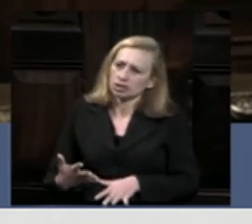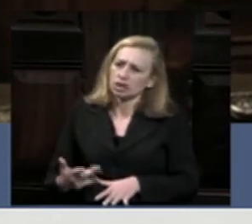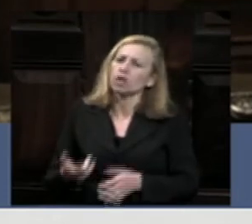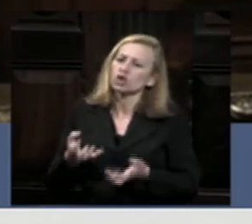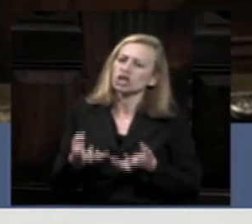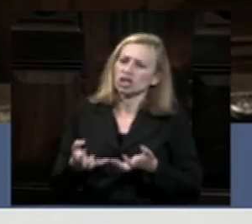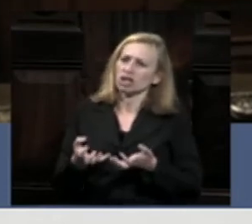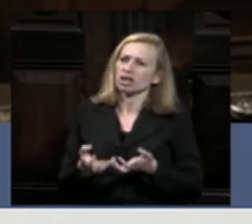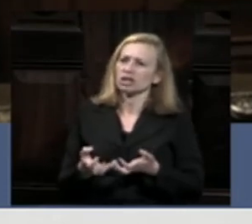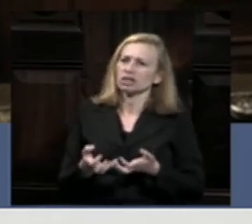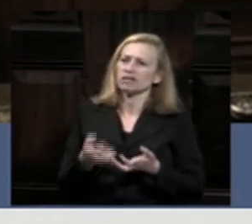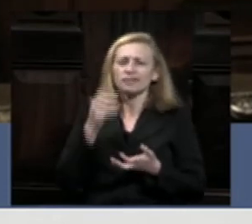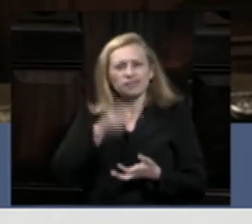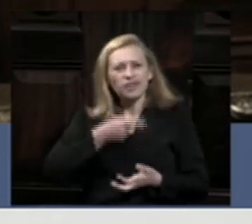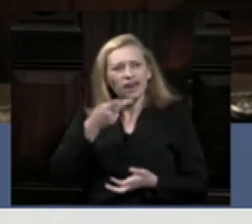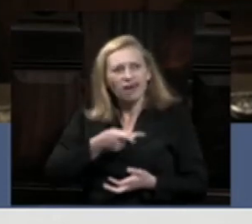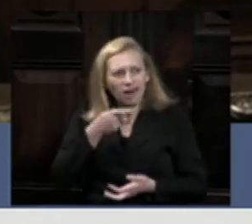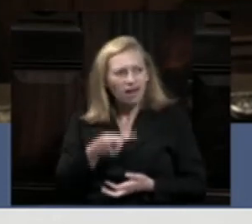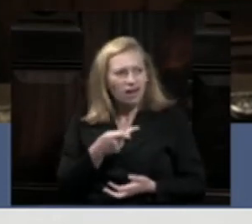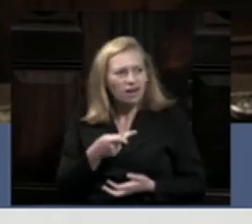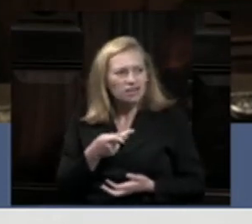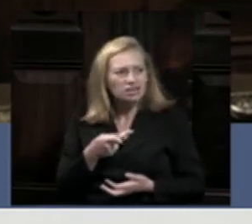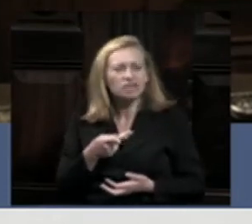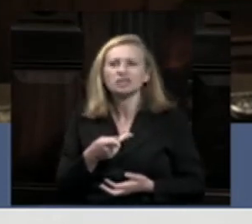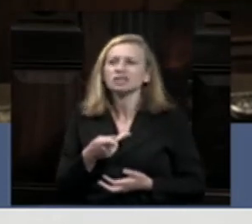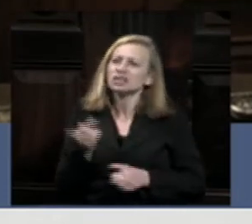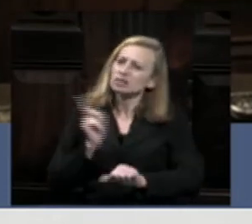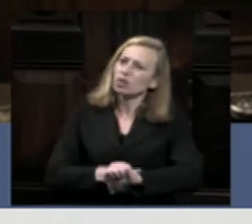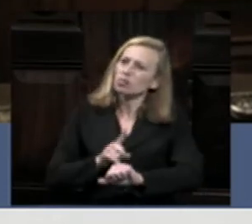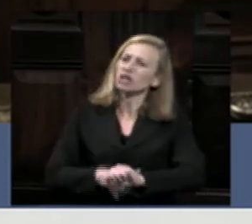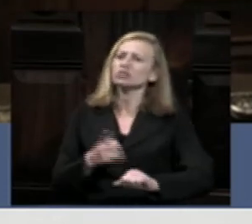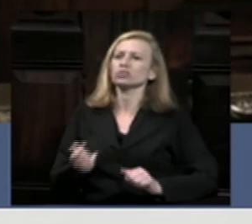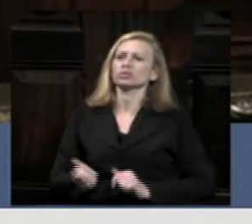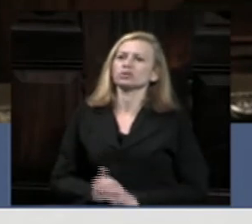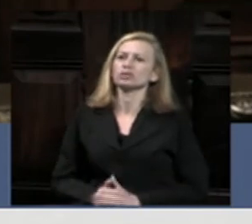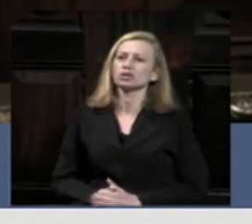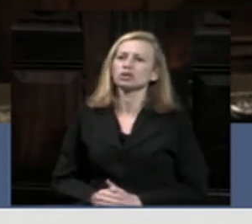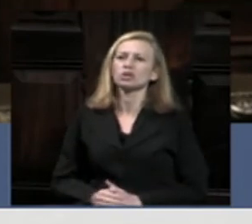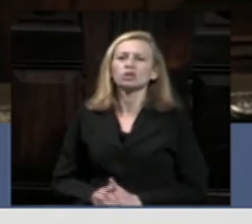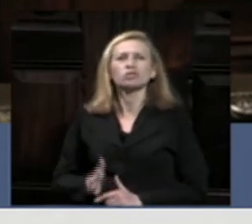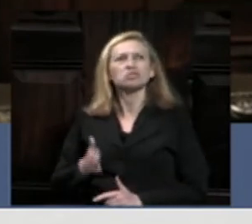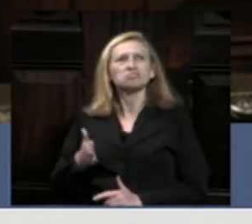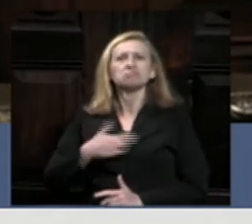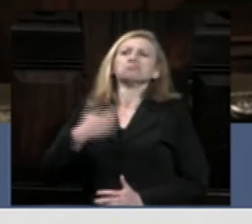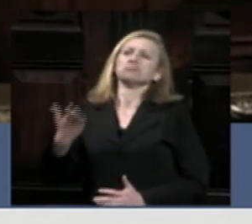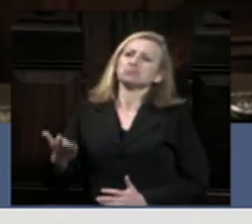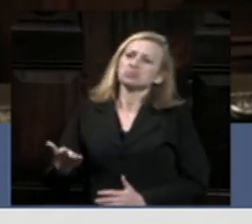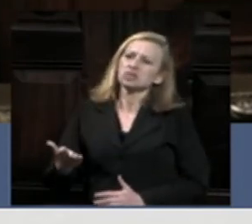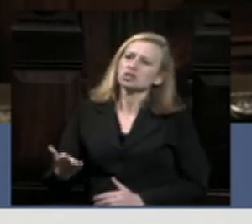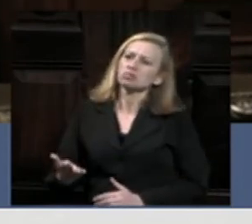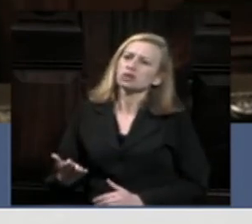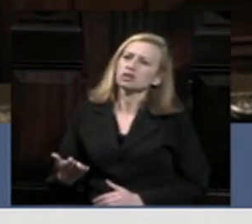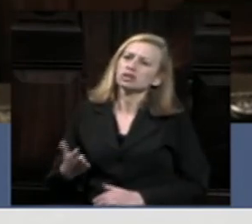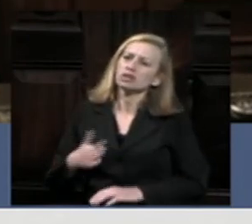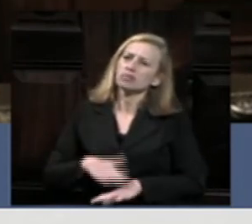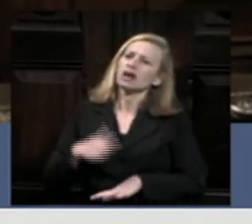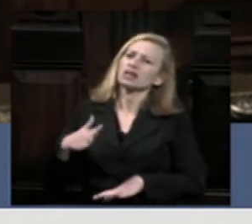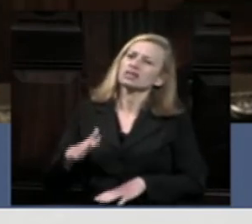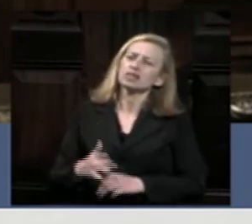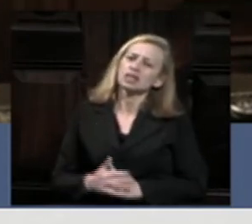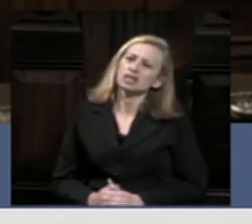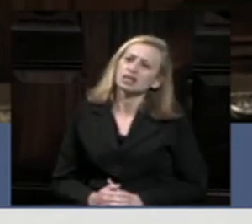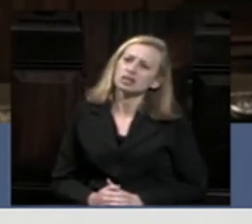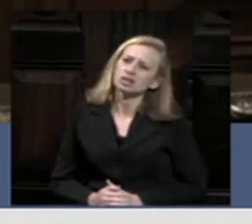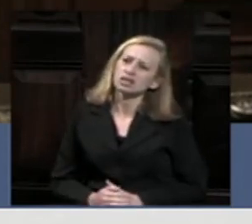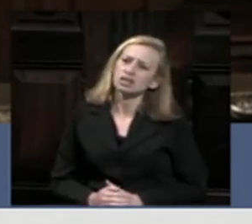queria falar também, não deixar de falar nesse momento, o que mais me espanta é que